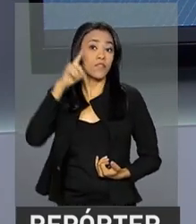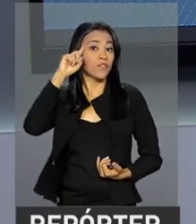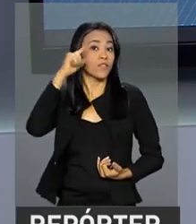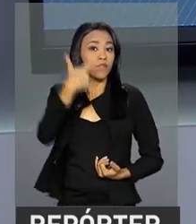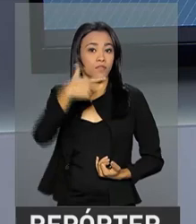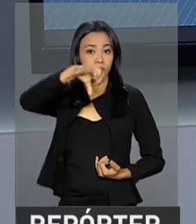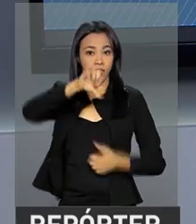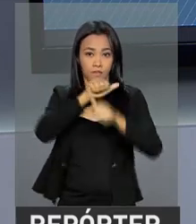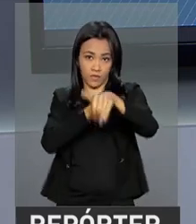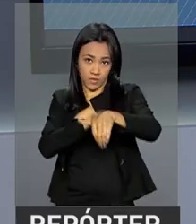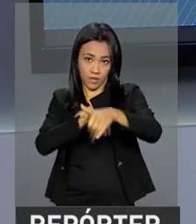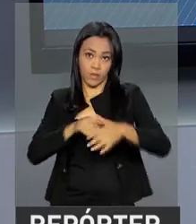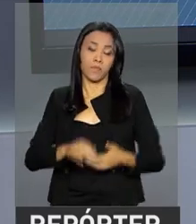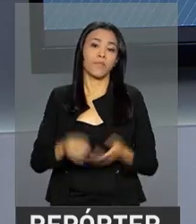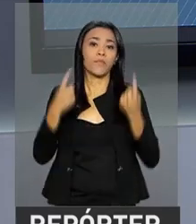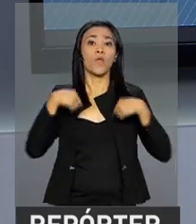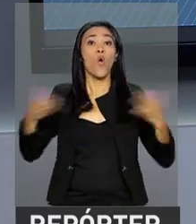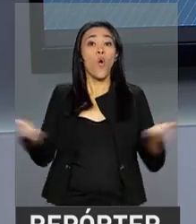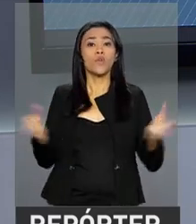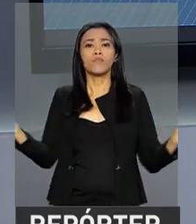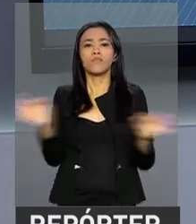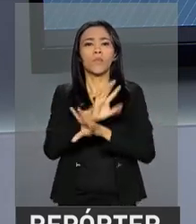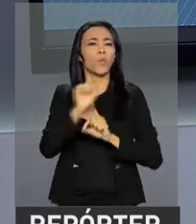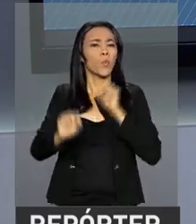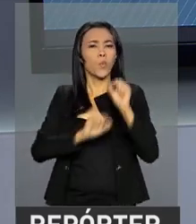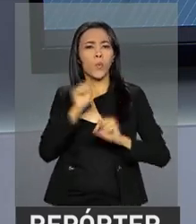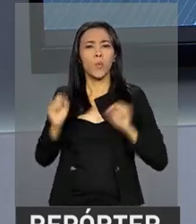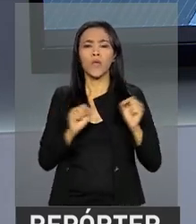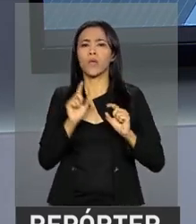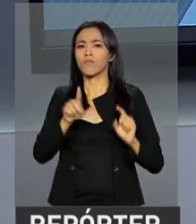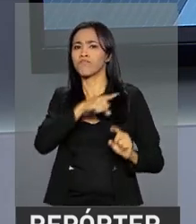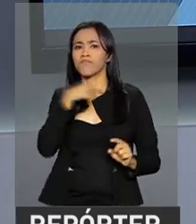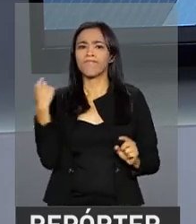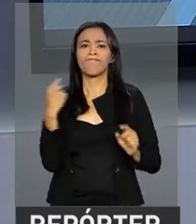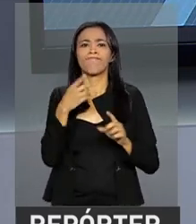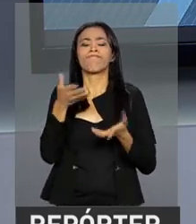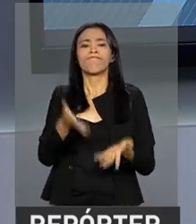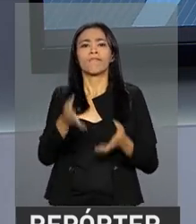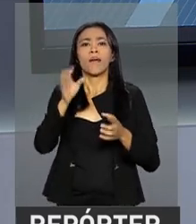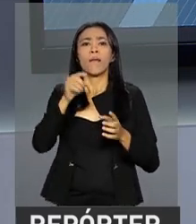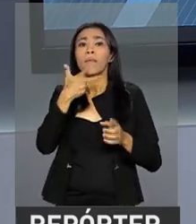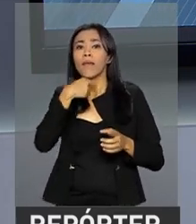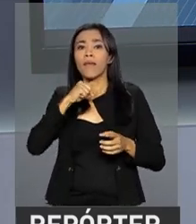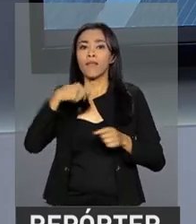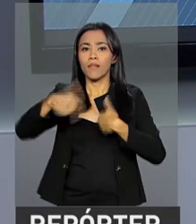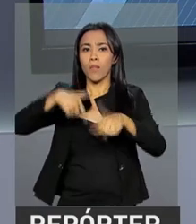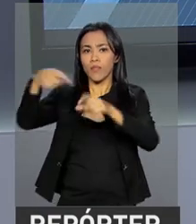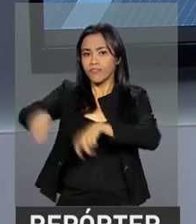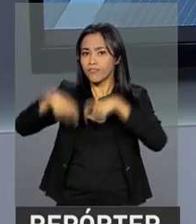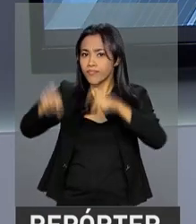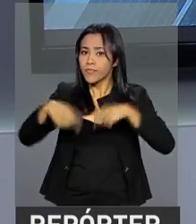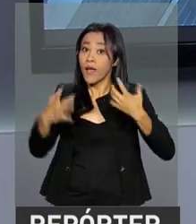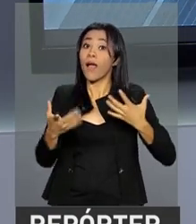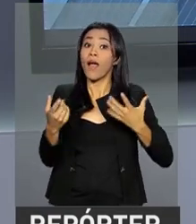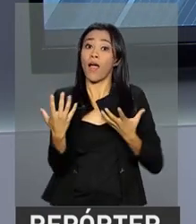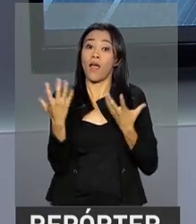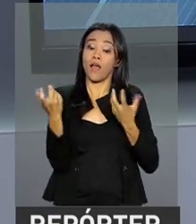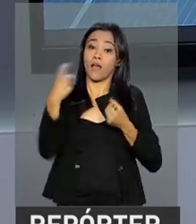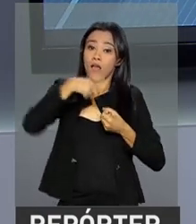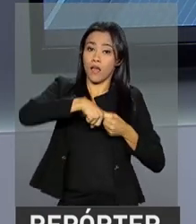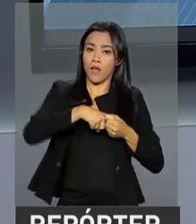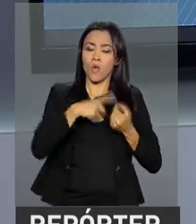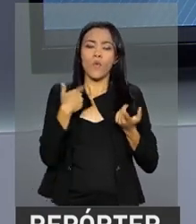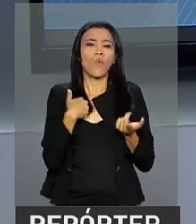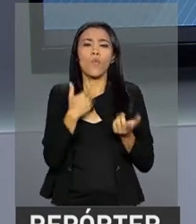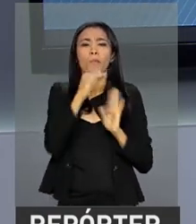29 de setembro termina hoje o prazo para produtores rurais aderirem ao programa de regularização tributária